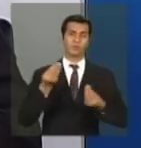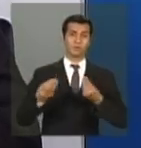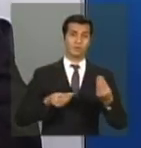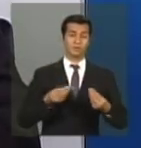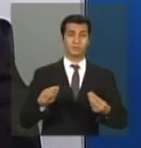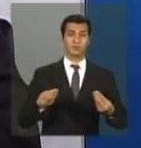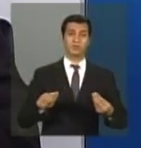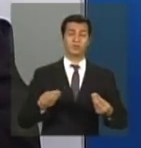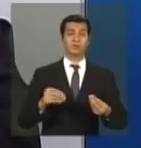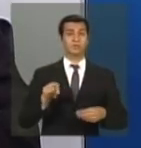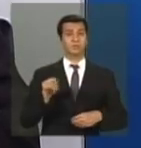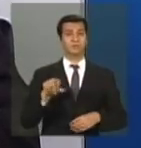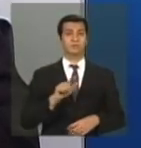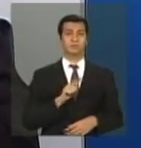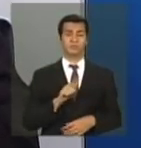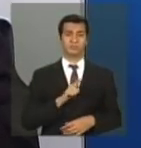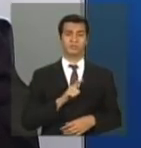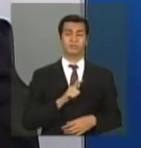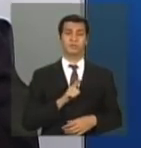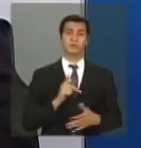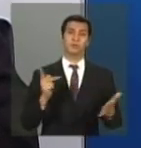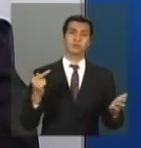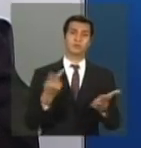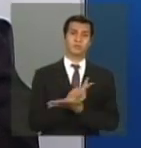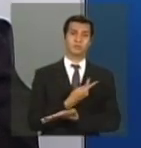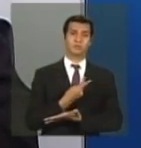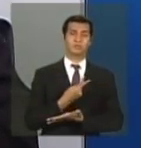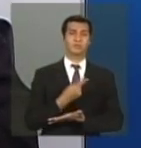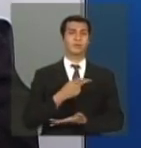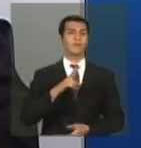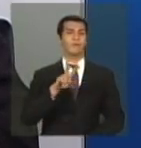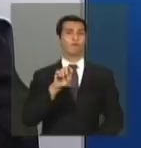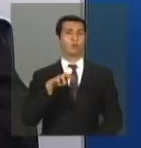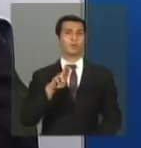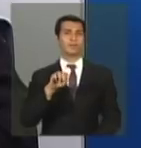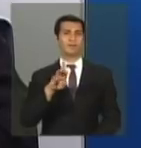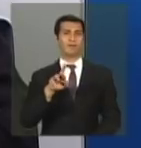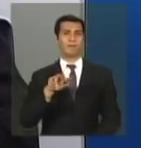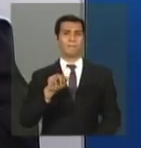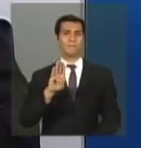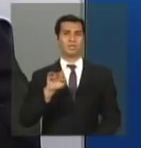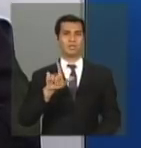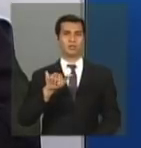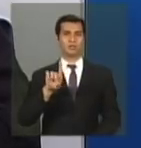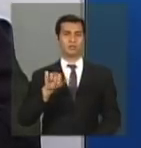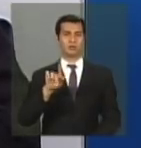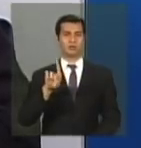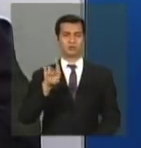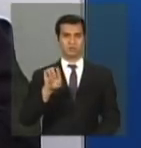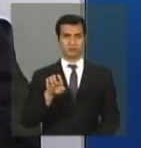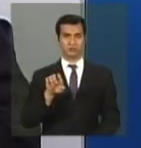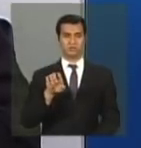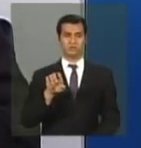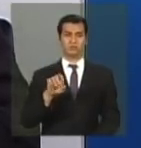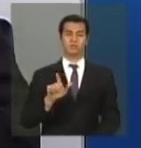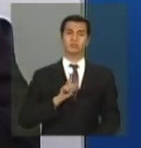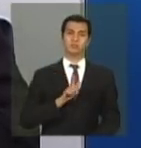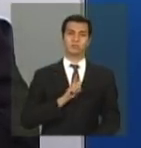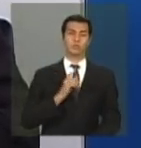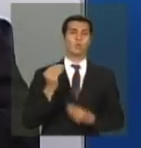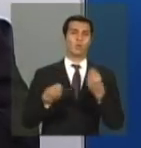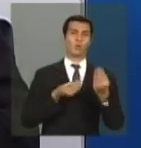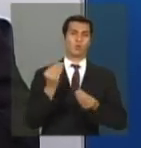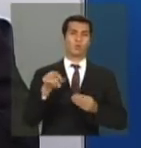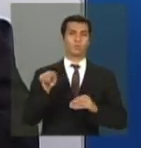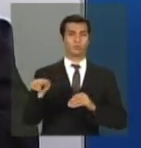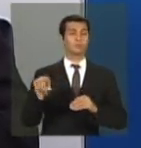que caracteriza muito fortemente uma situação de vulnerabilidade em termos de acesso